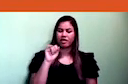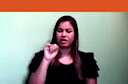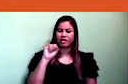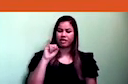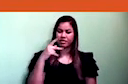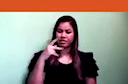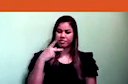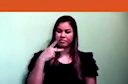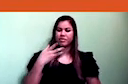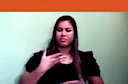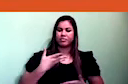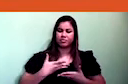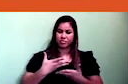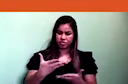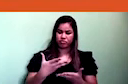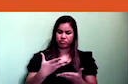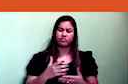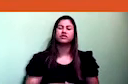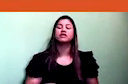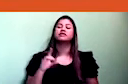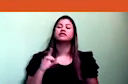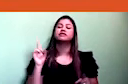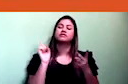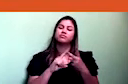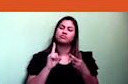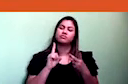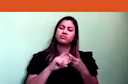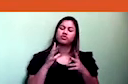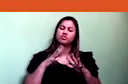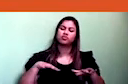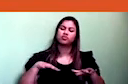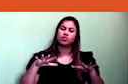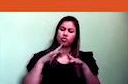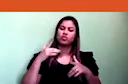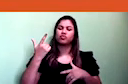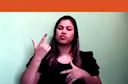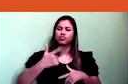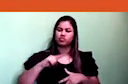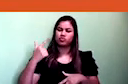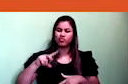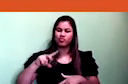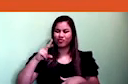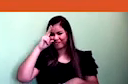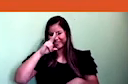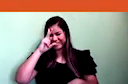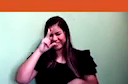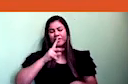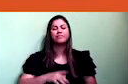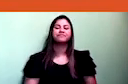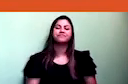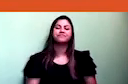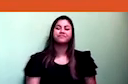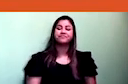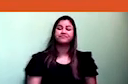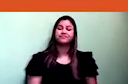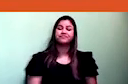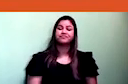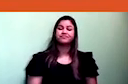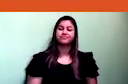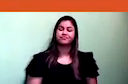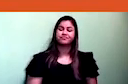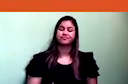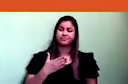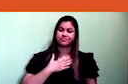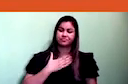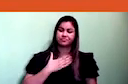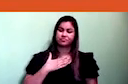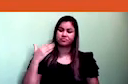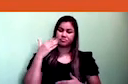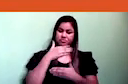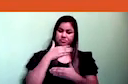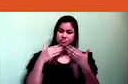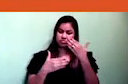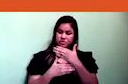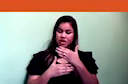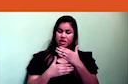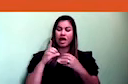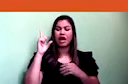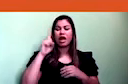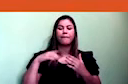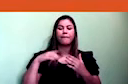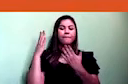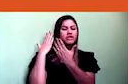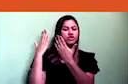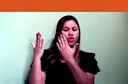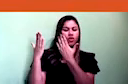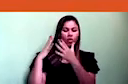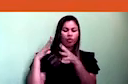convite, né, e a todos os outros que depois reforçaram isso. A minha apresentação bom, eu sou psicólogo de